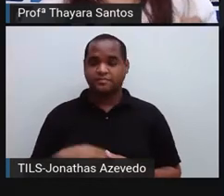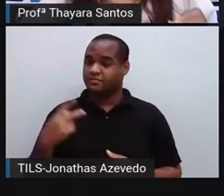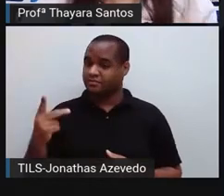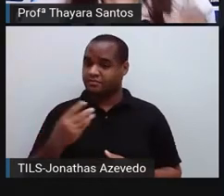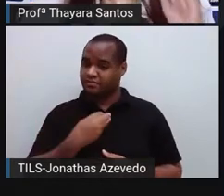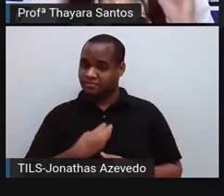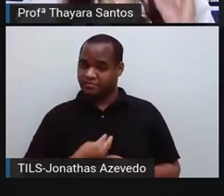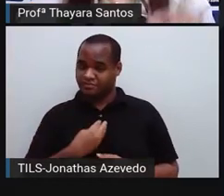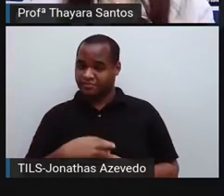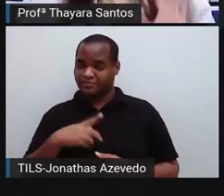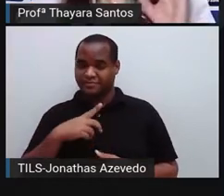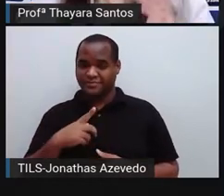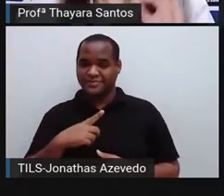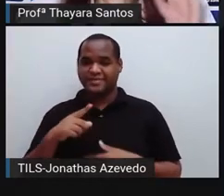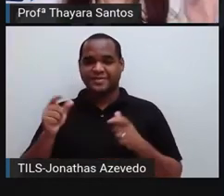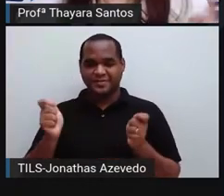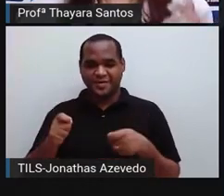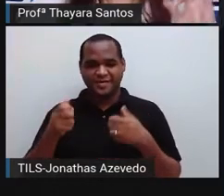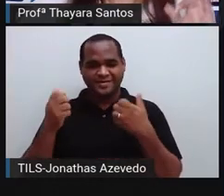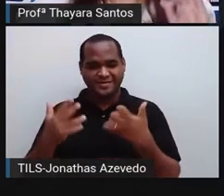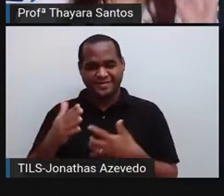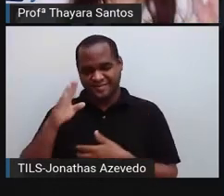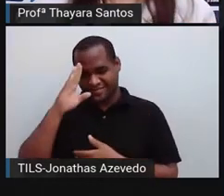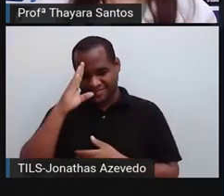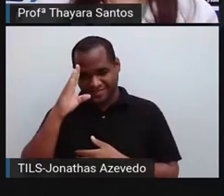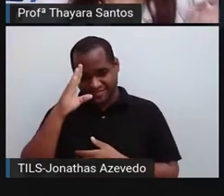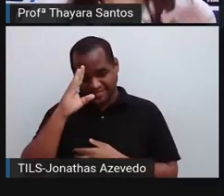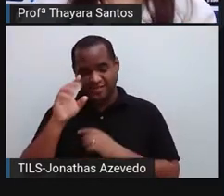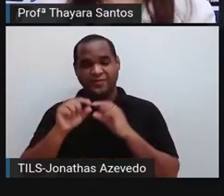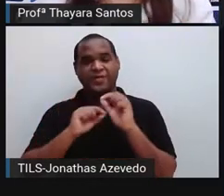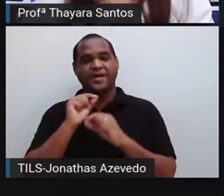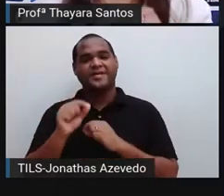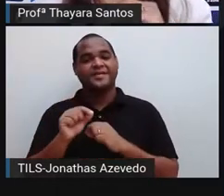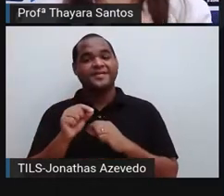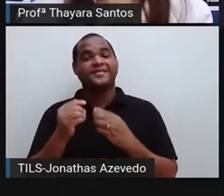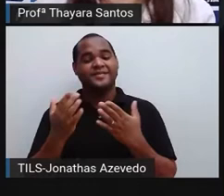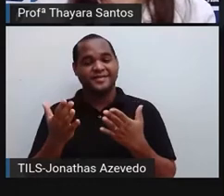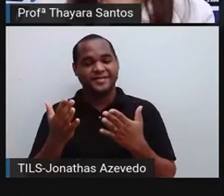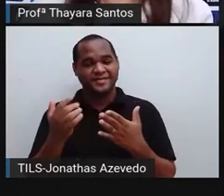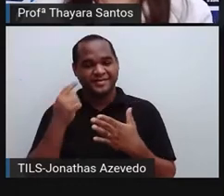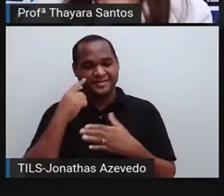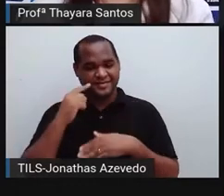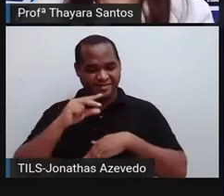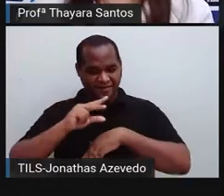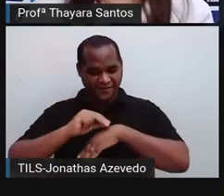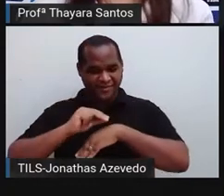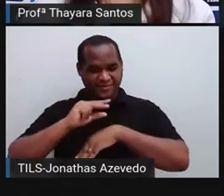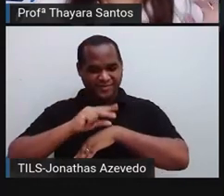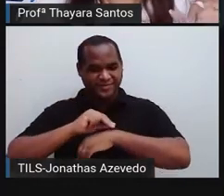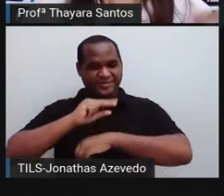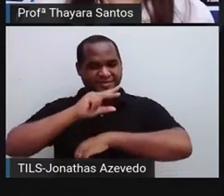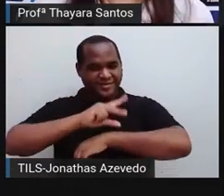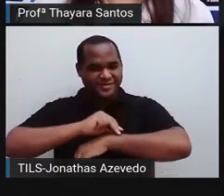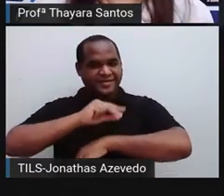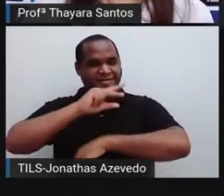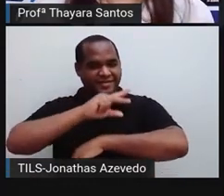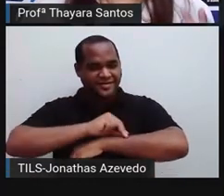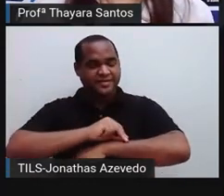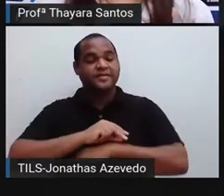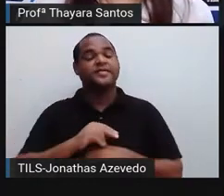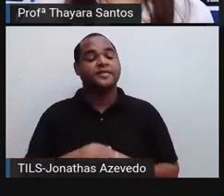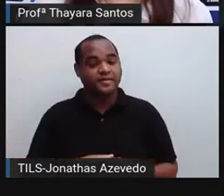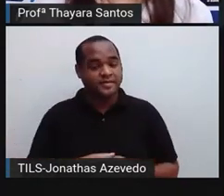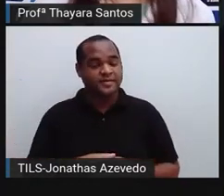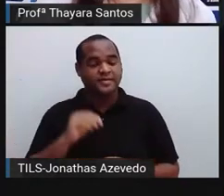vivo lá, ele se alimenta diretamente do produtor, como é o caso desse gafanhoto que eu coloquei para vocês, a gente chama ele